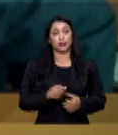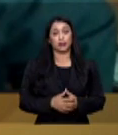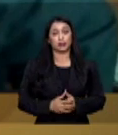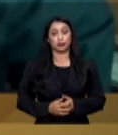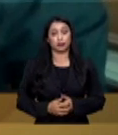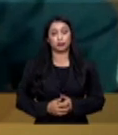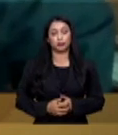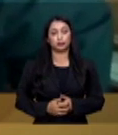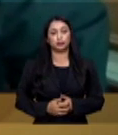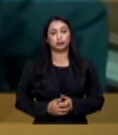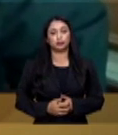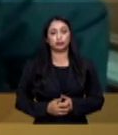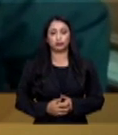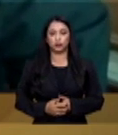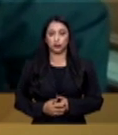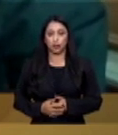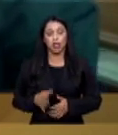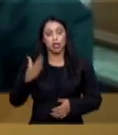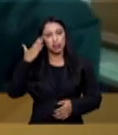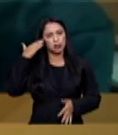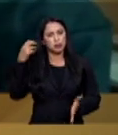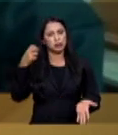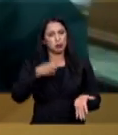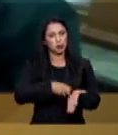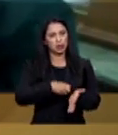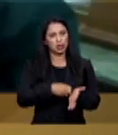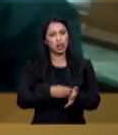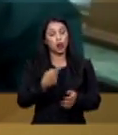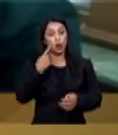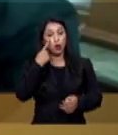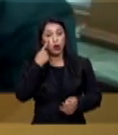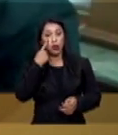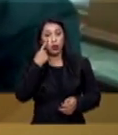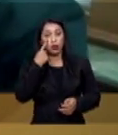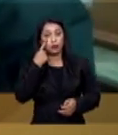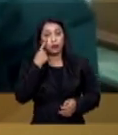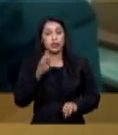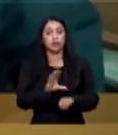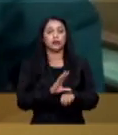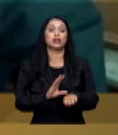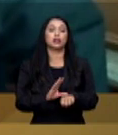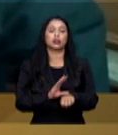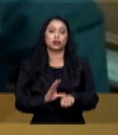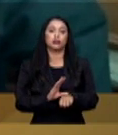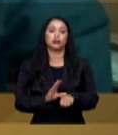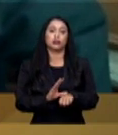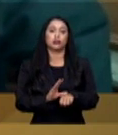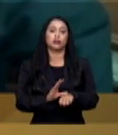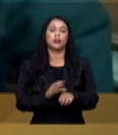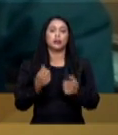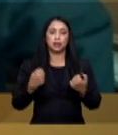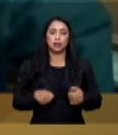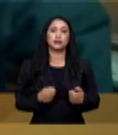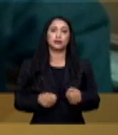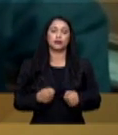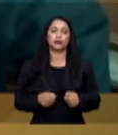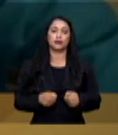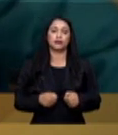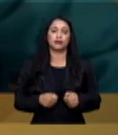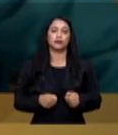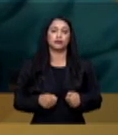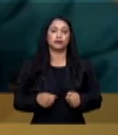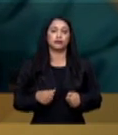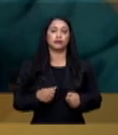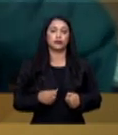interesses condenáveis, observar essa mesma Constituição Federal. Tem um